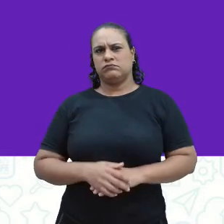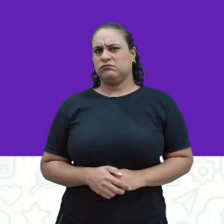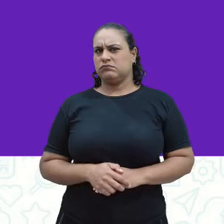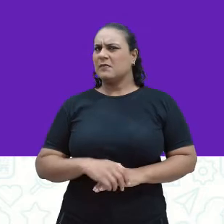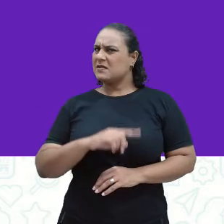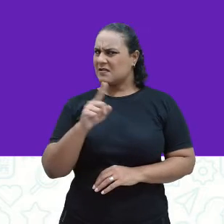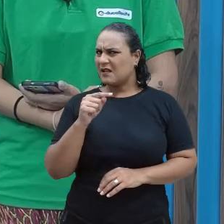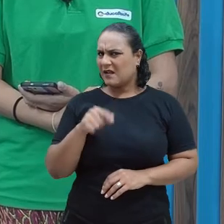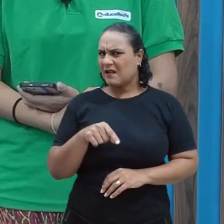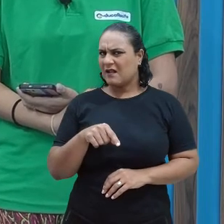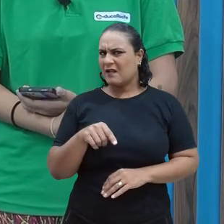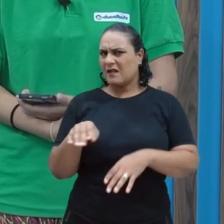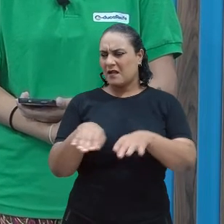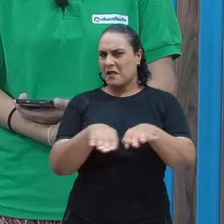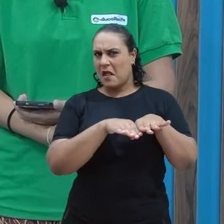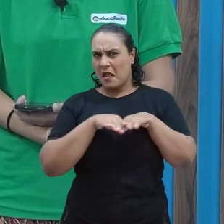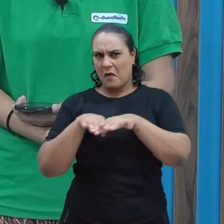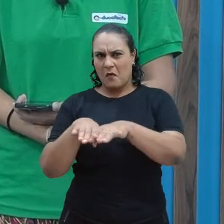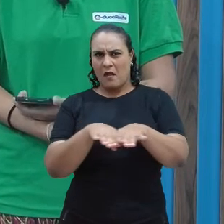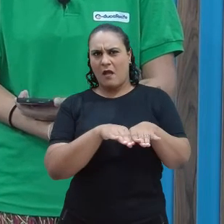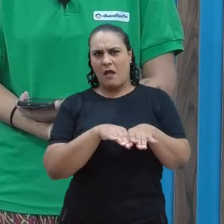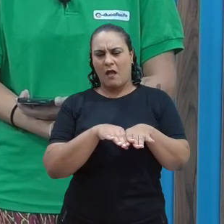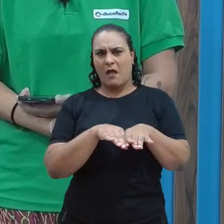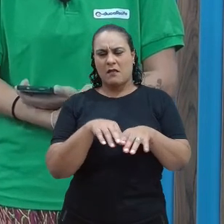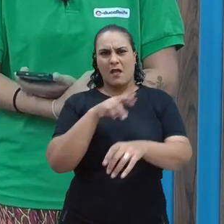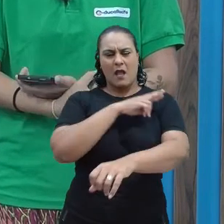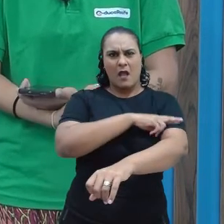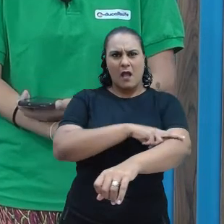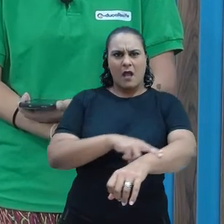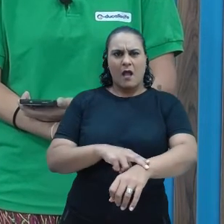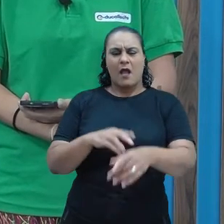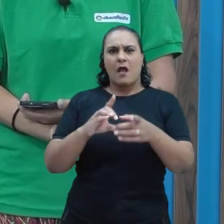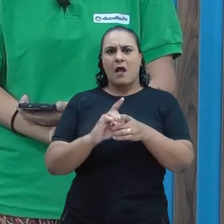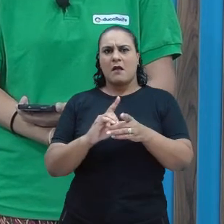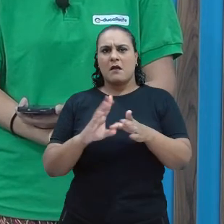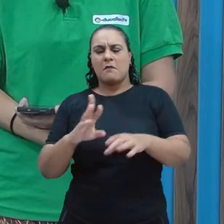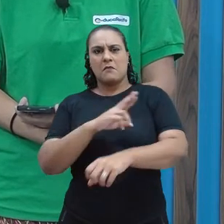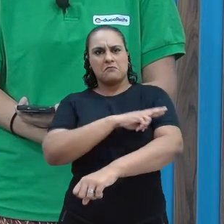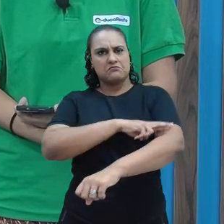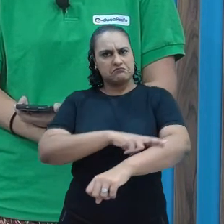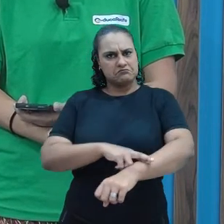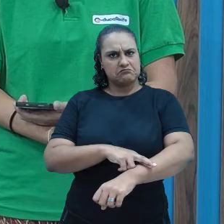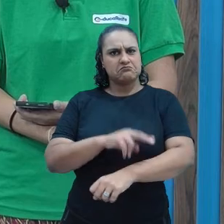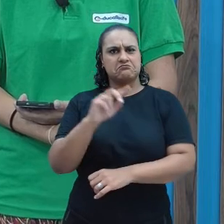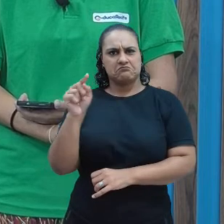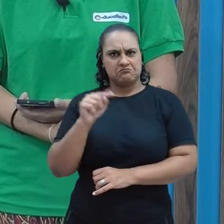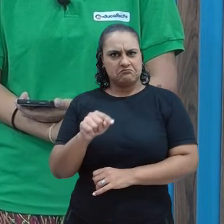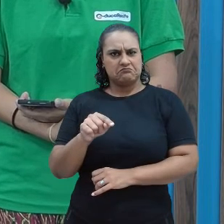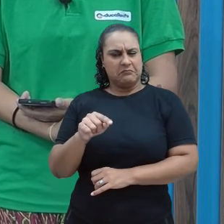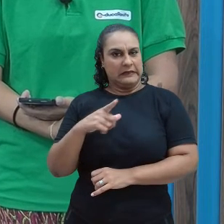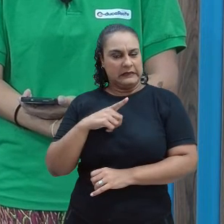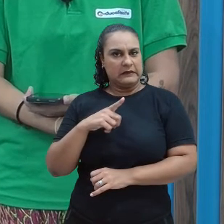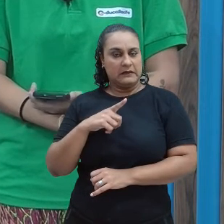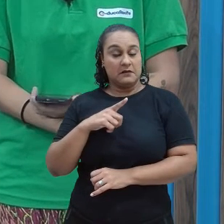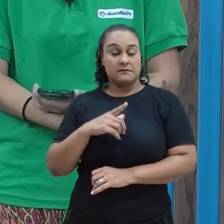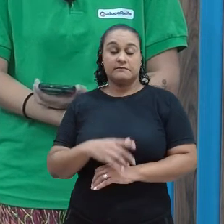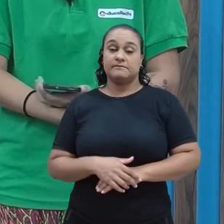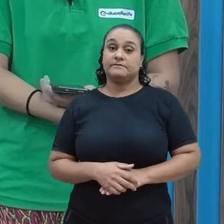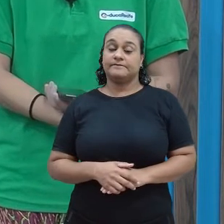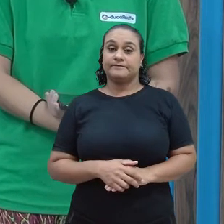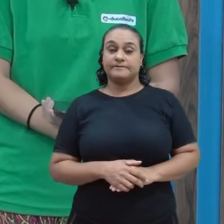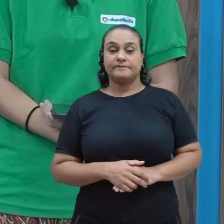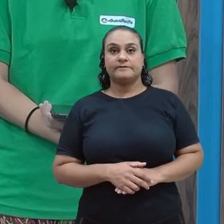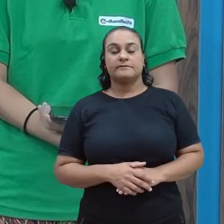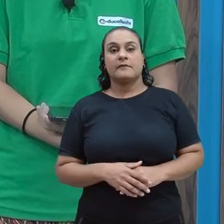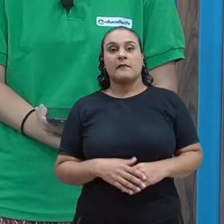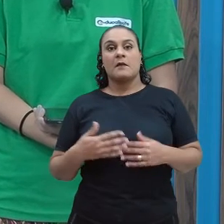essa igualdade aí racial, democracia racial? Será que a gente realmente tem? Apesar